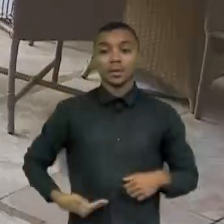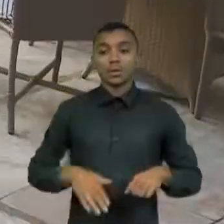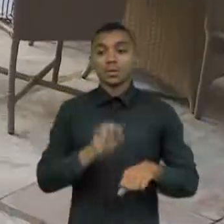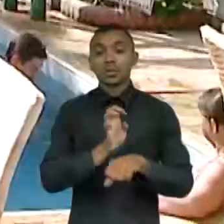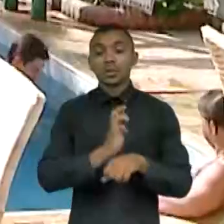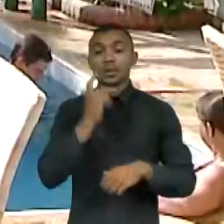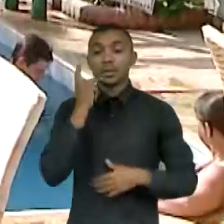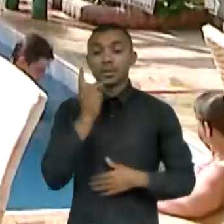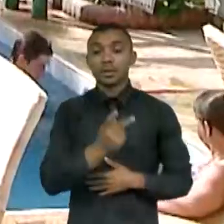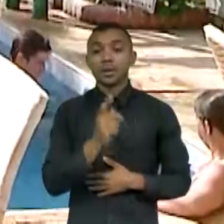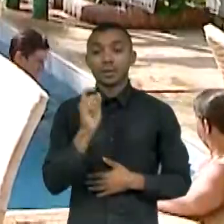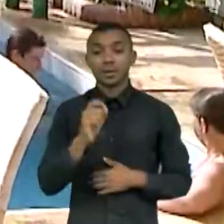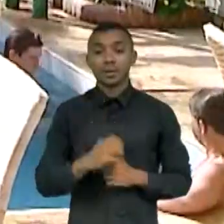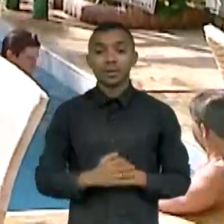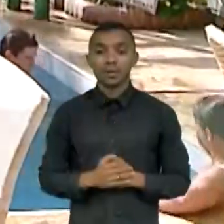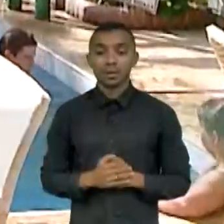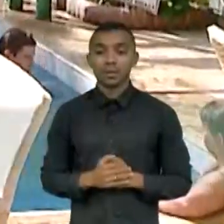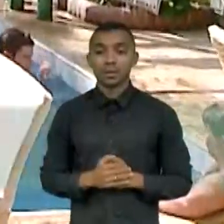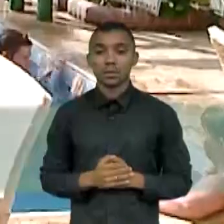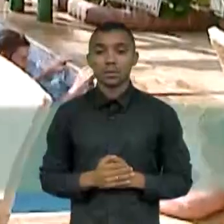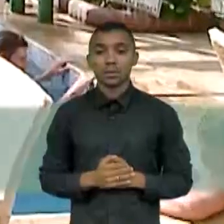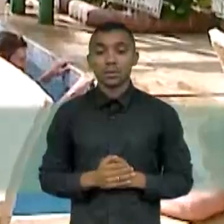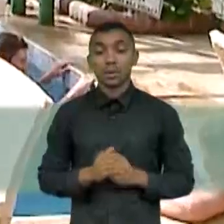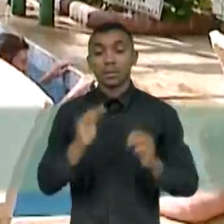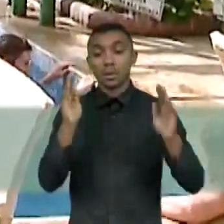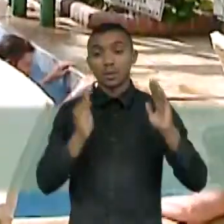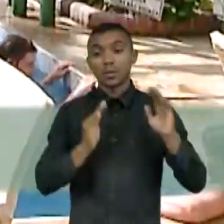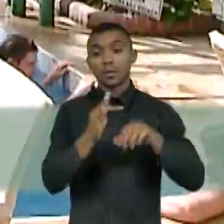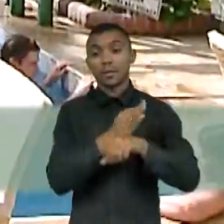de receita para esse mês de férias deve alcançar